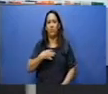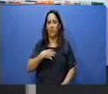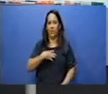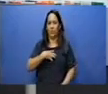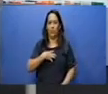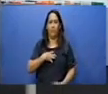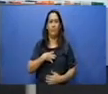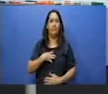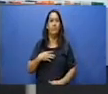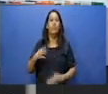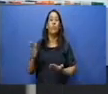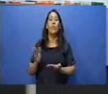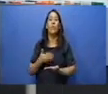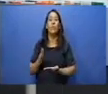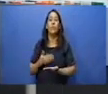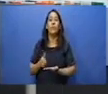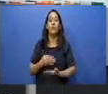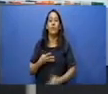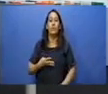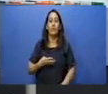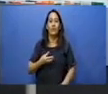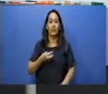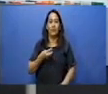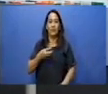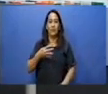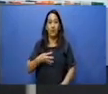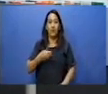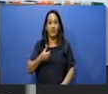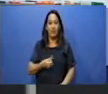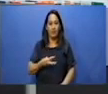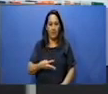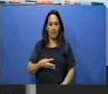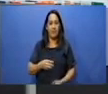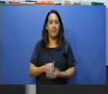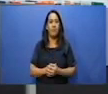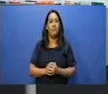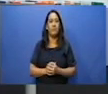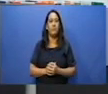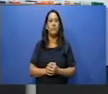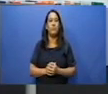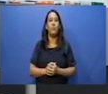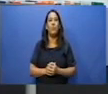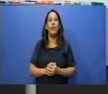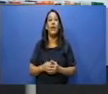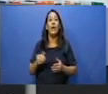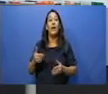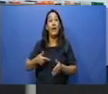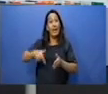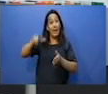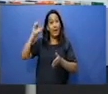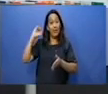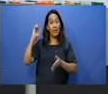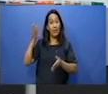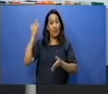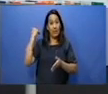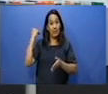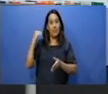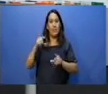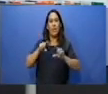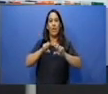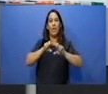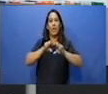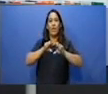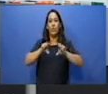Página 43. No módulo 8, você estudou a manchete, que é o nome da notícia,